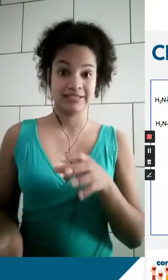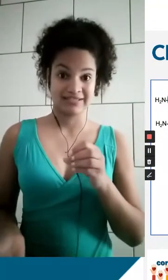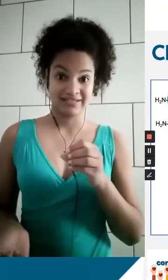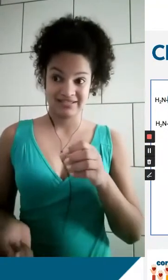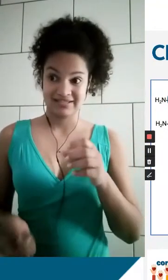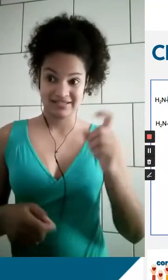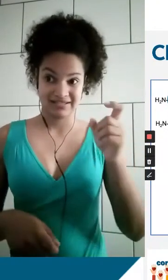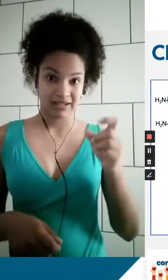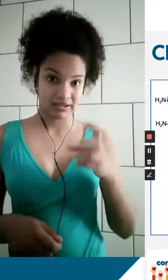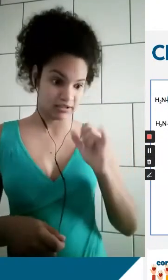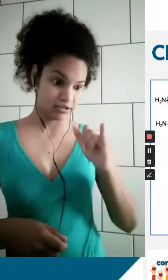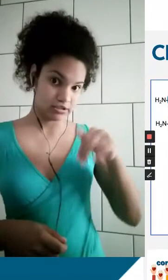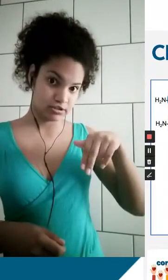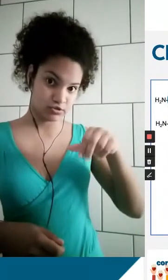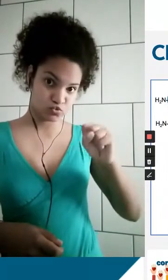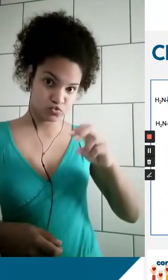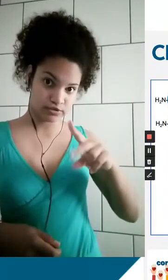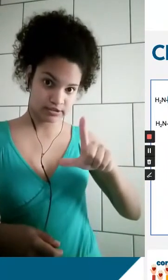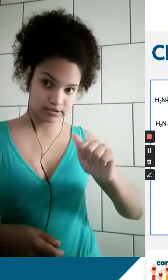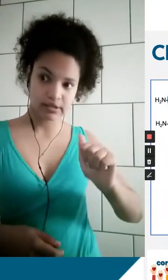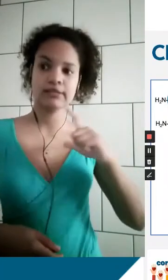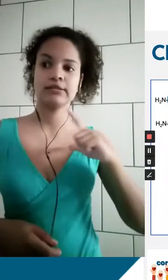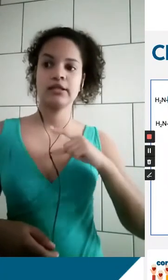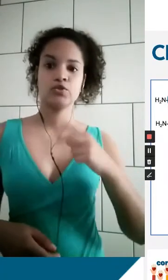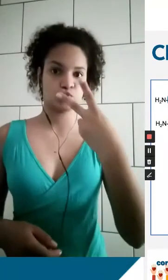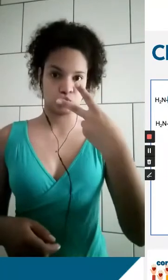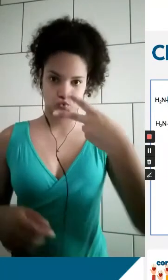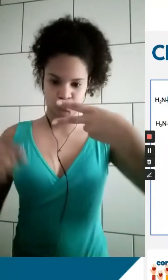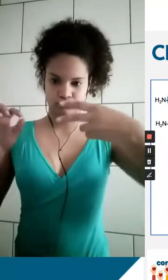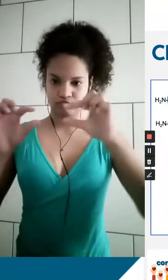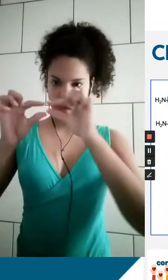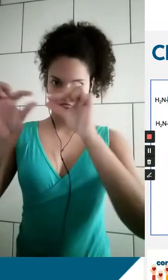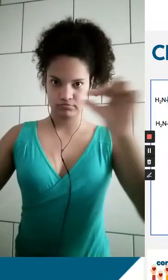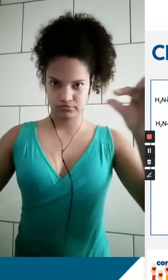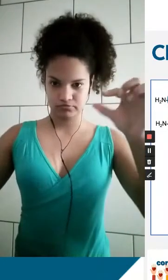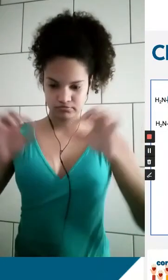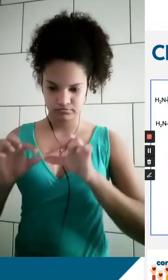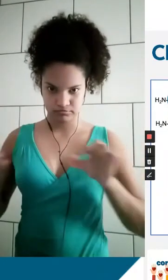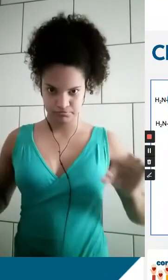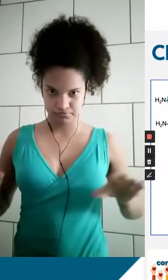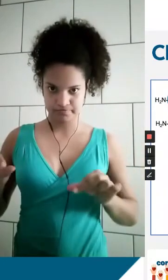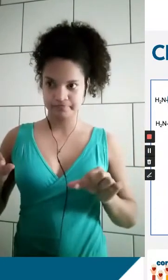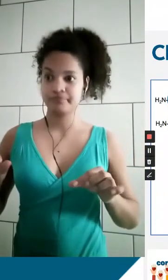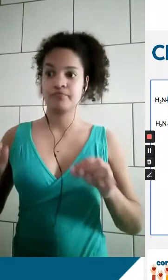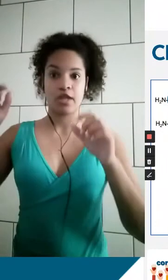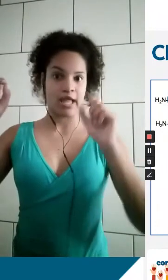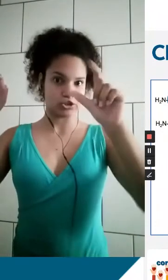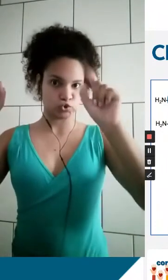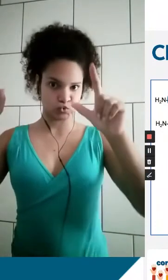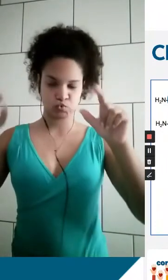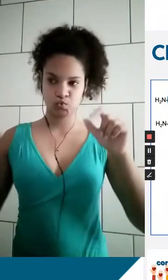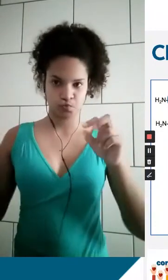de insulina, nós temos duas cadeias de aminoácidos. Então, é importante a